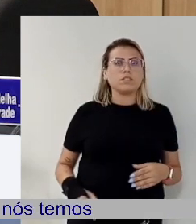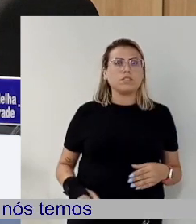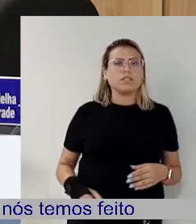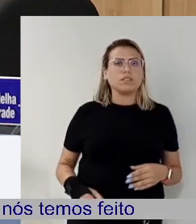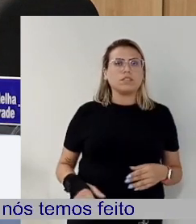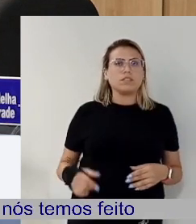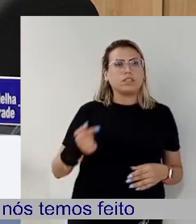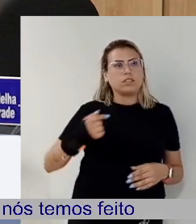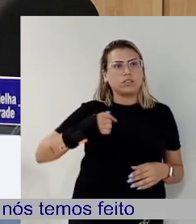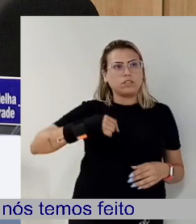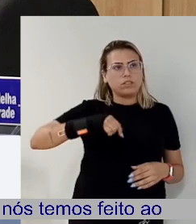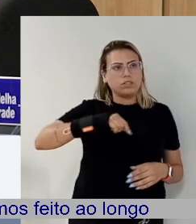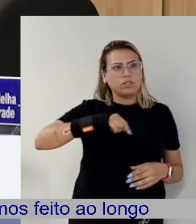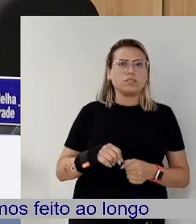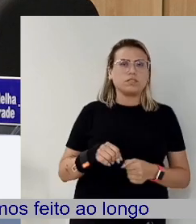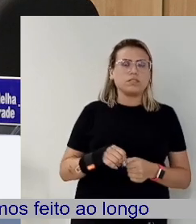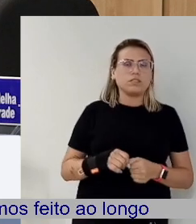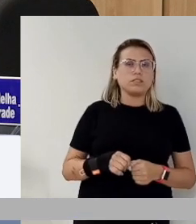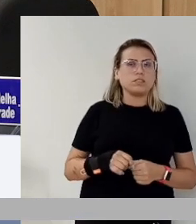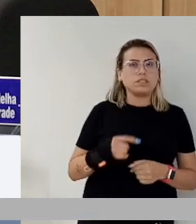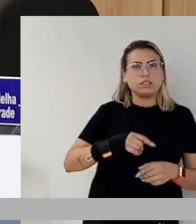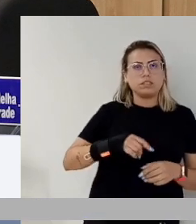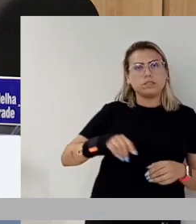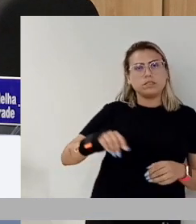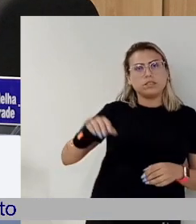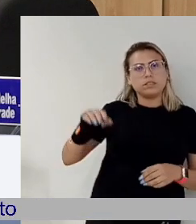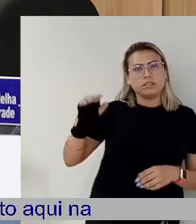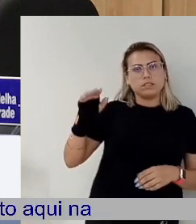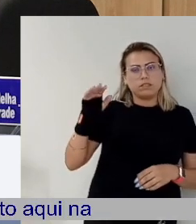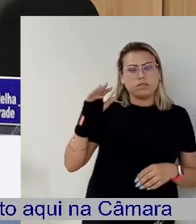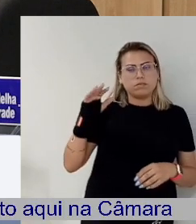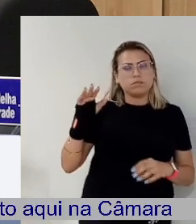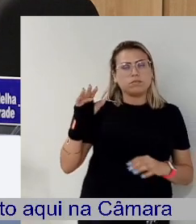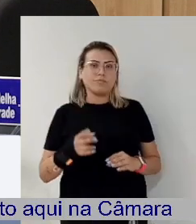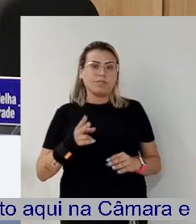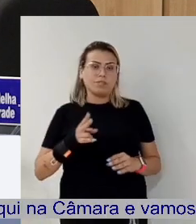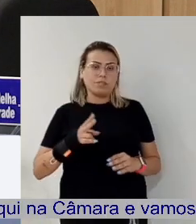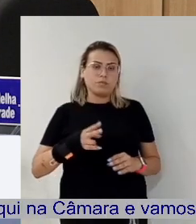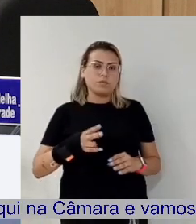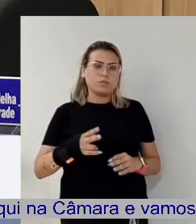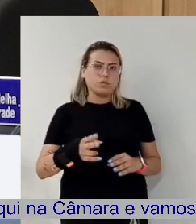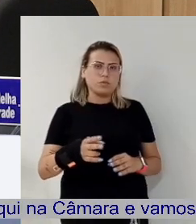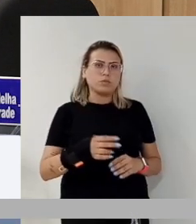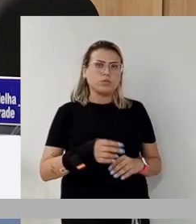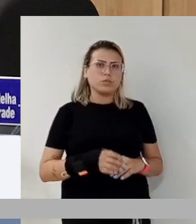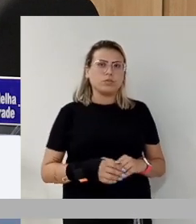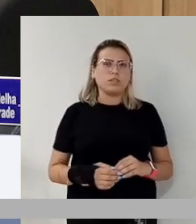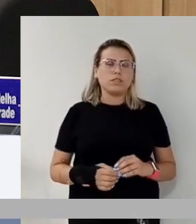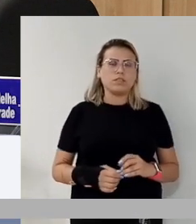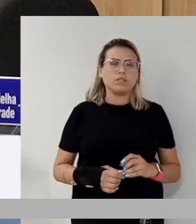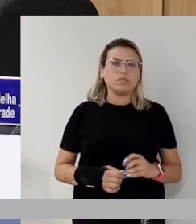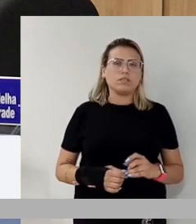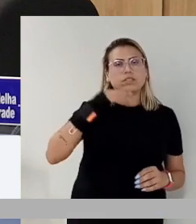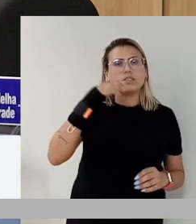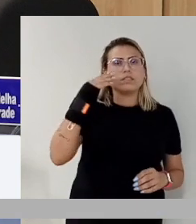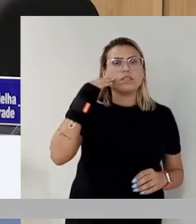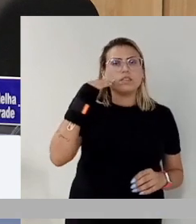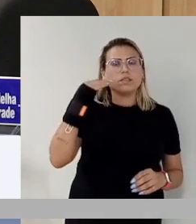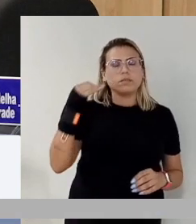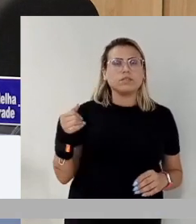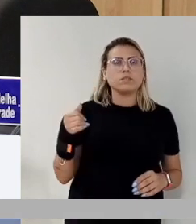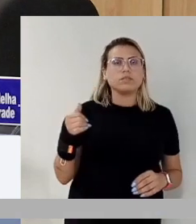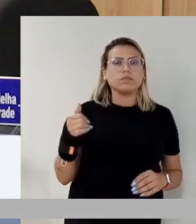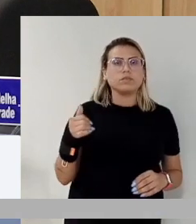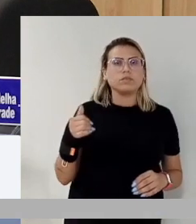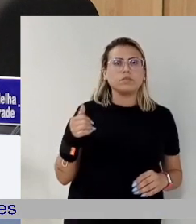feito ao longo desse mandato que a gente tem feito aqui na Câmara e vamos continuar a gente sabe que